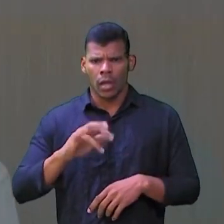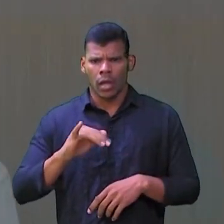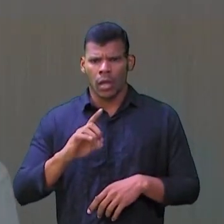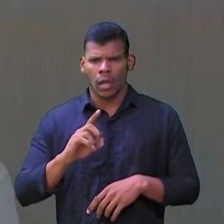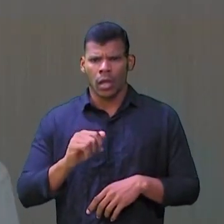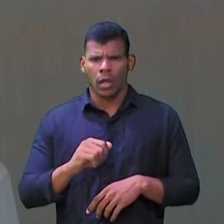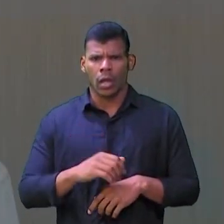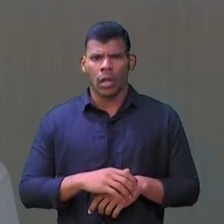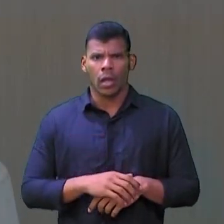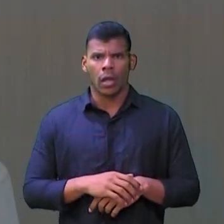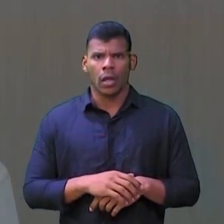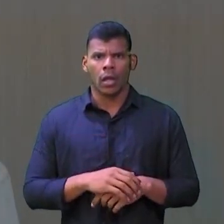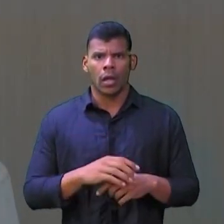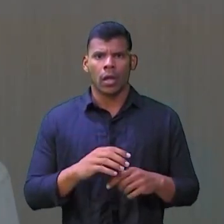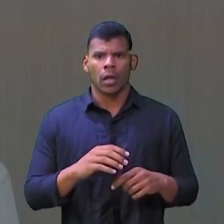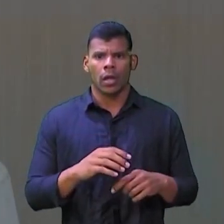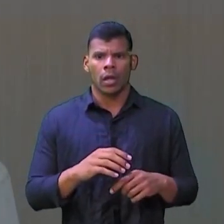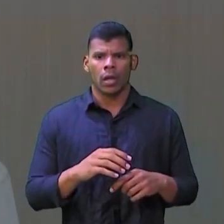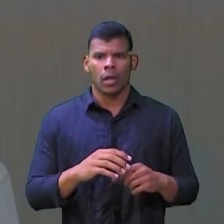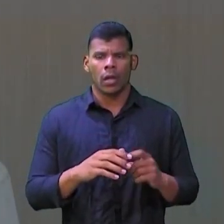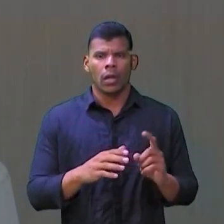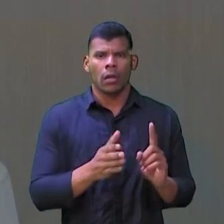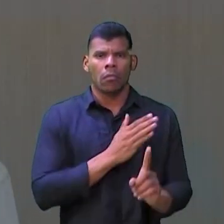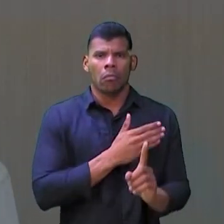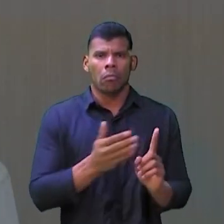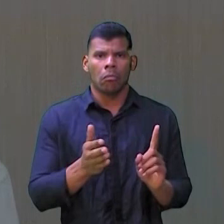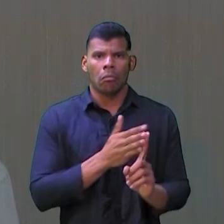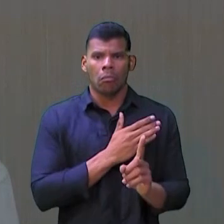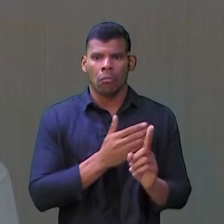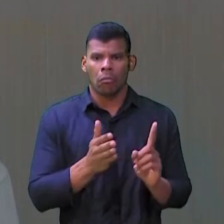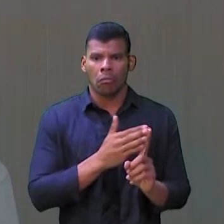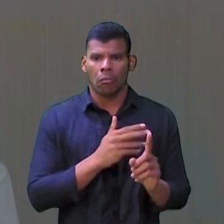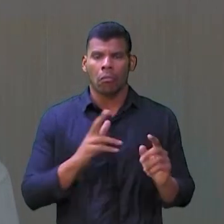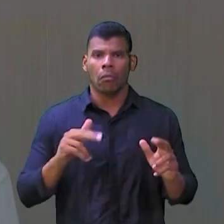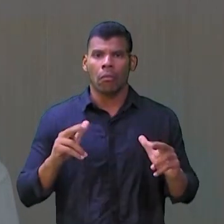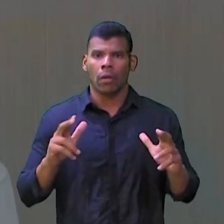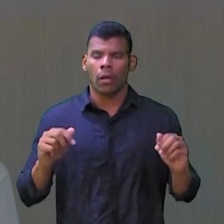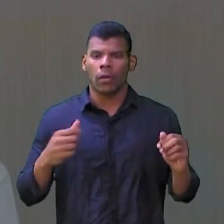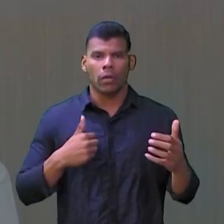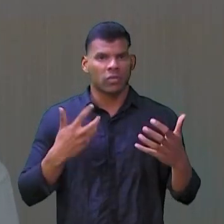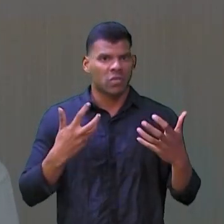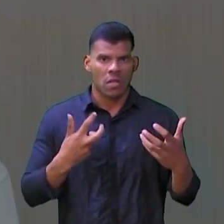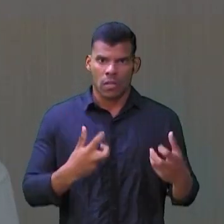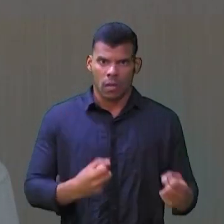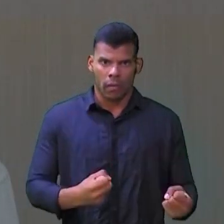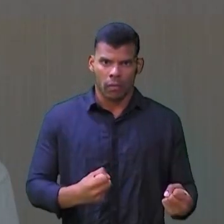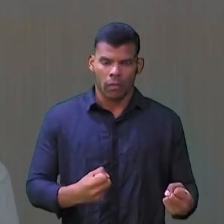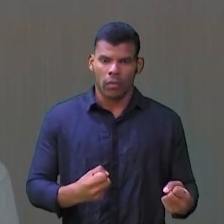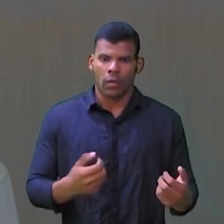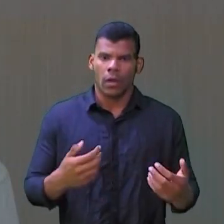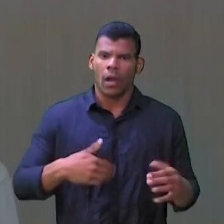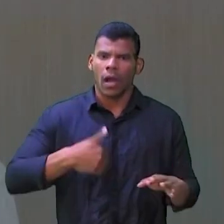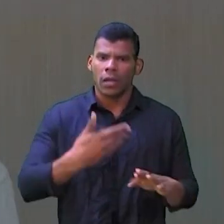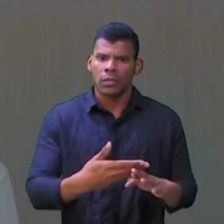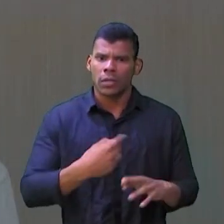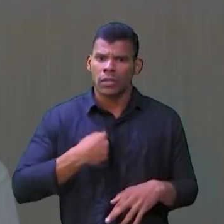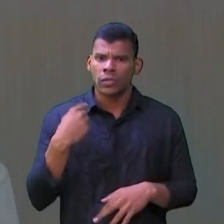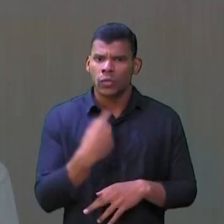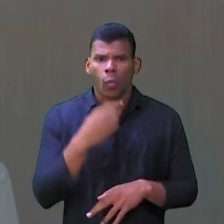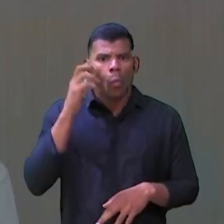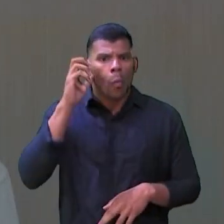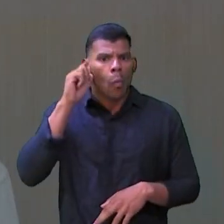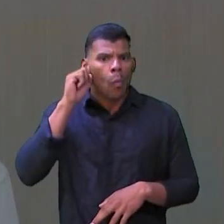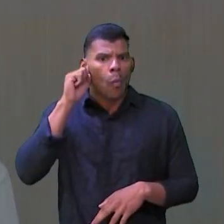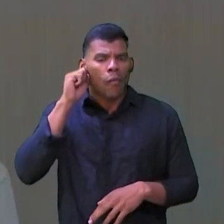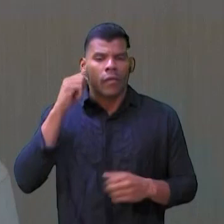ter apanhado. É inacreditável e inaceitável que ainda tenhamos que ouvir